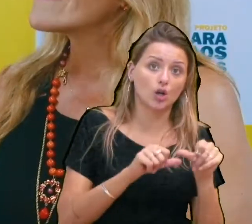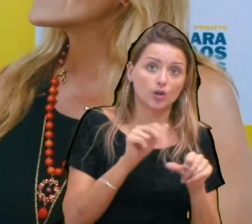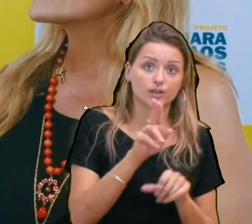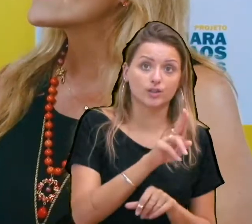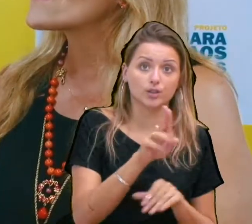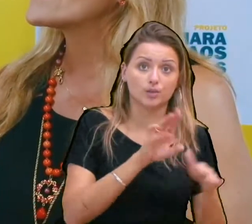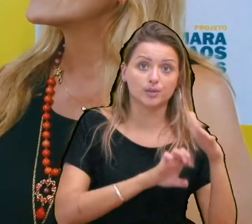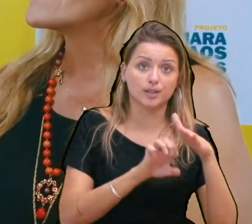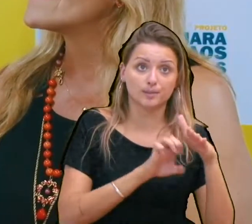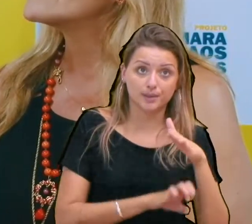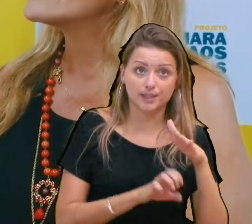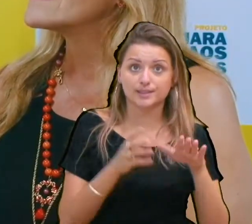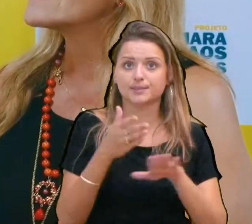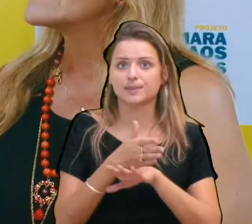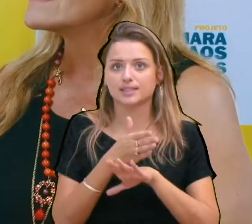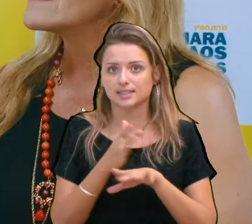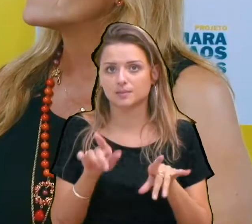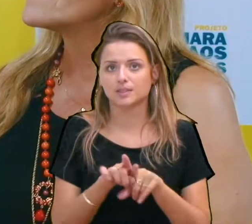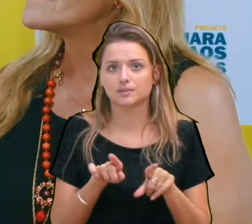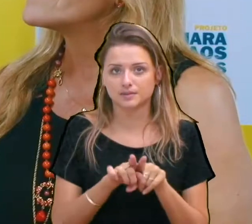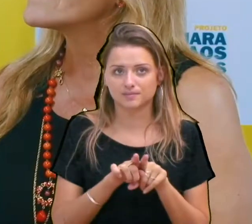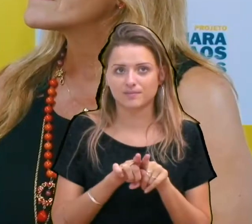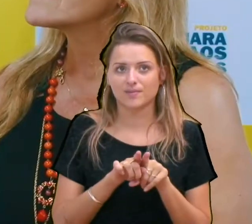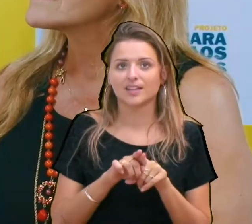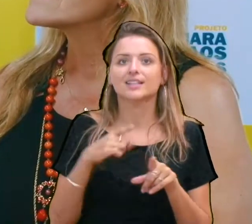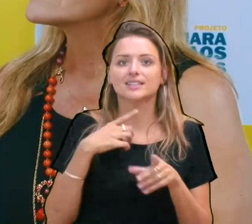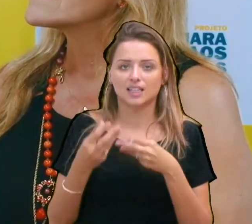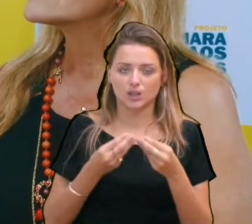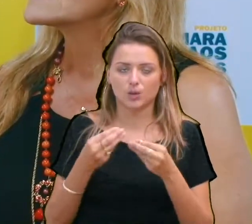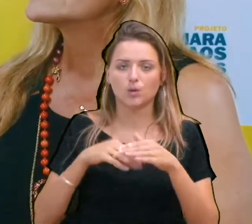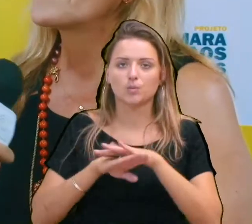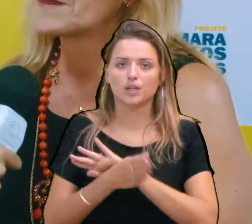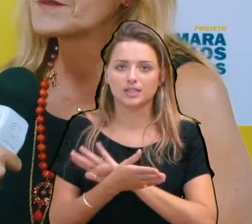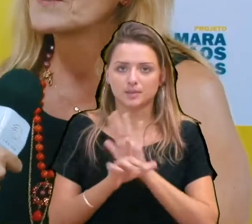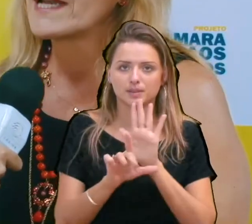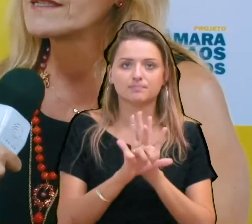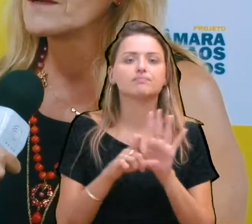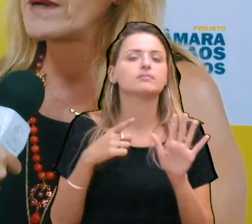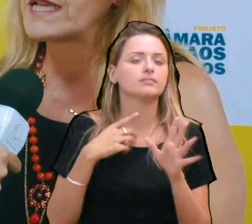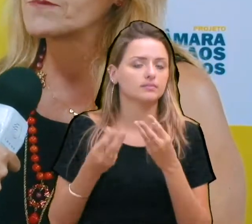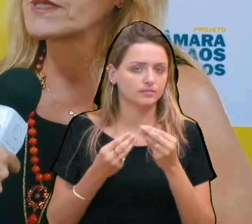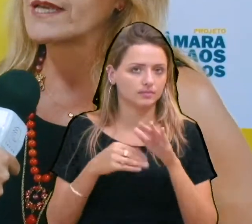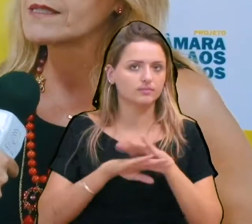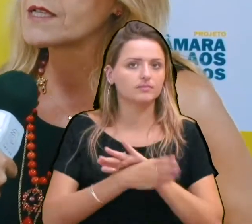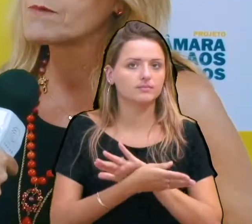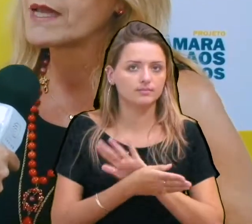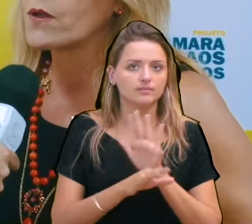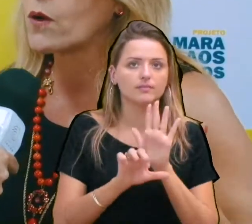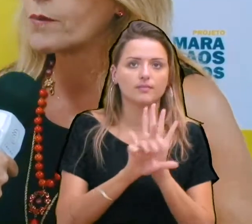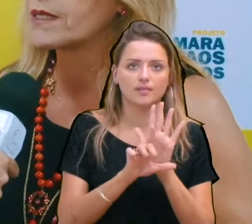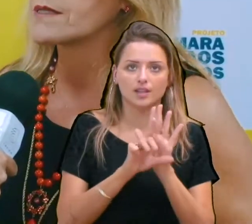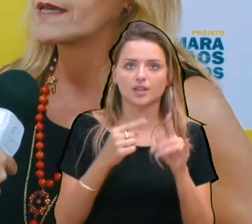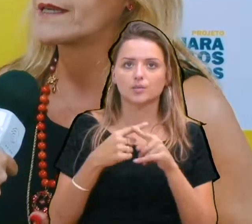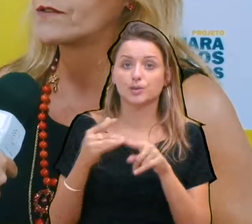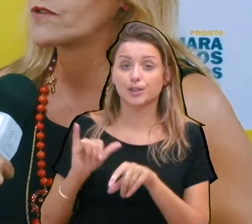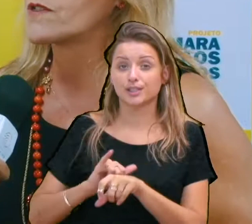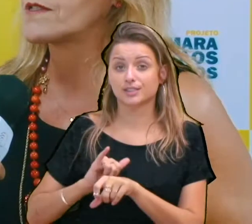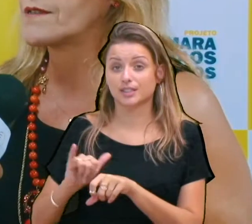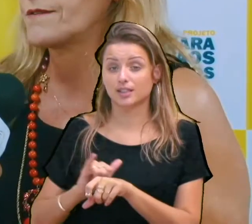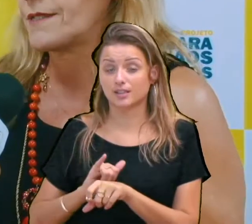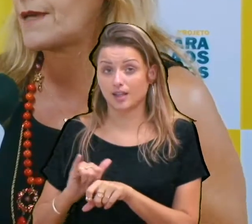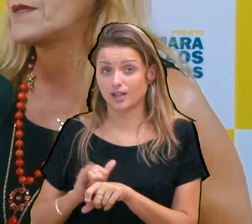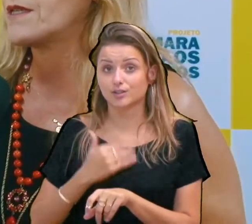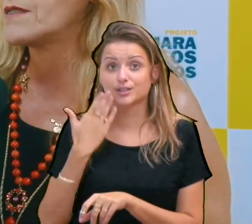social a toda hora e acaba participando também. Então, dá para aprimorar mesmo esse projeto. Dá para aprimorar ainda mais, porque essas manobras, né, que a